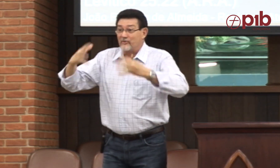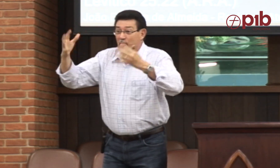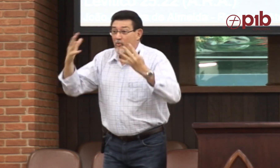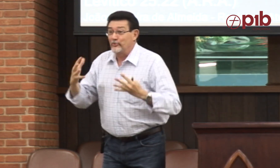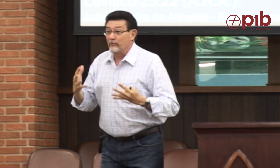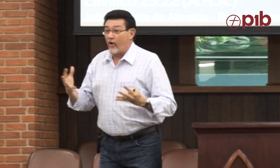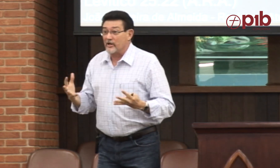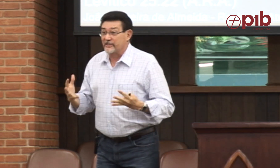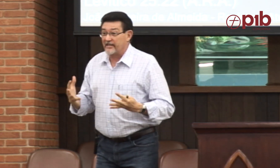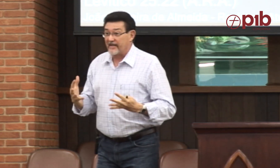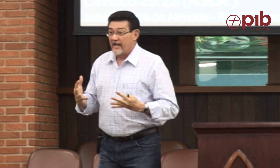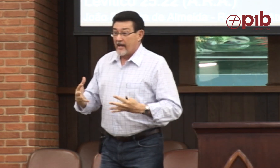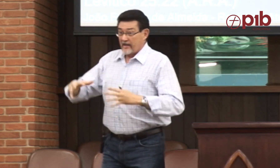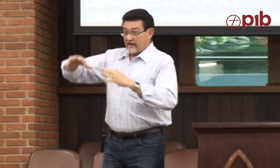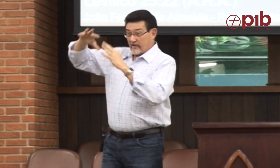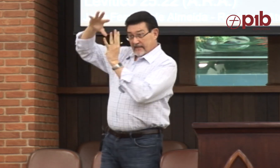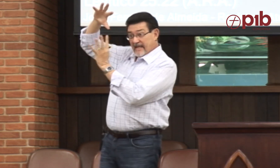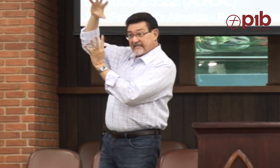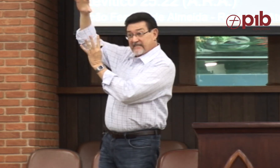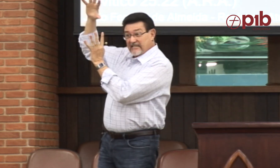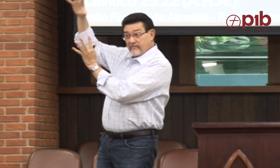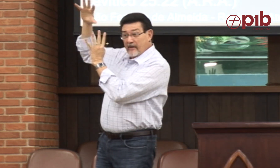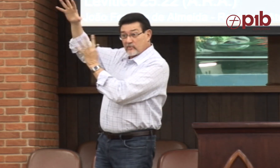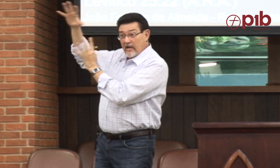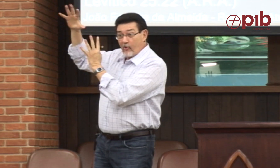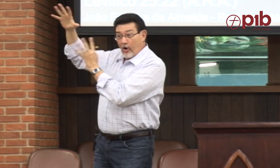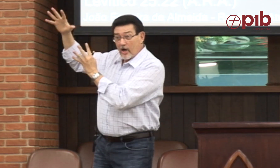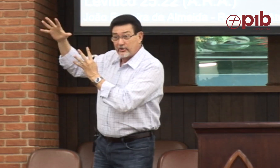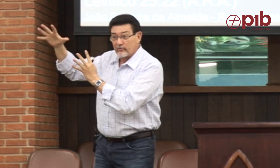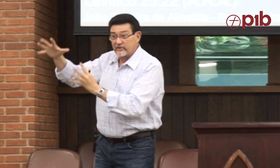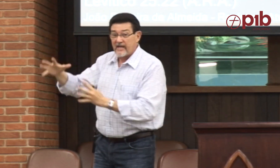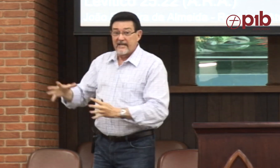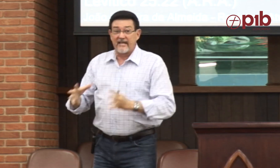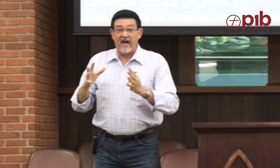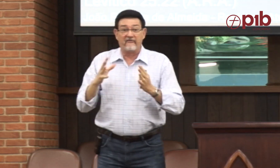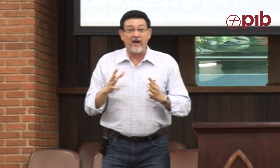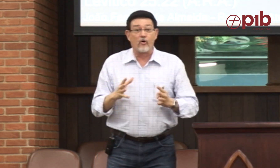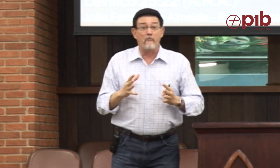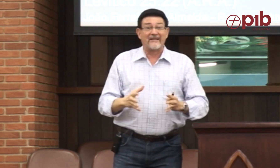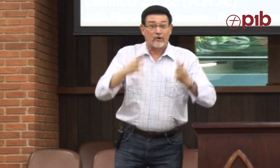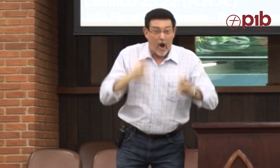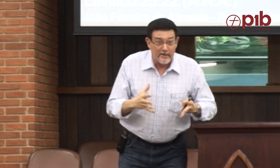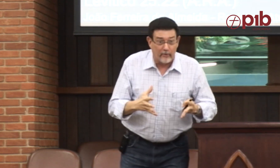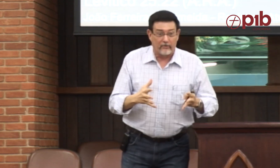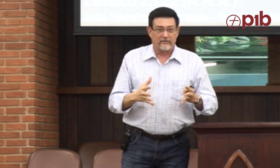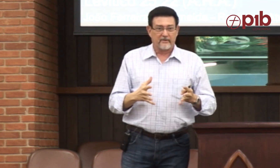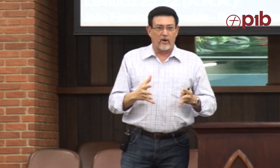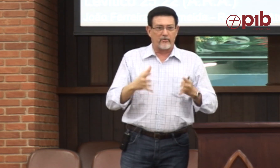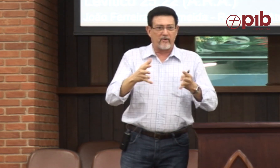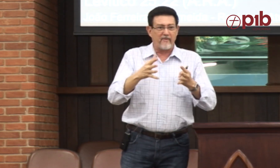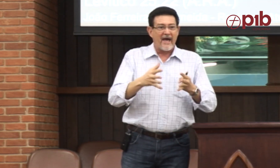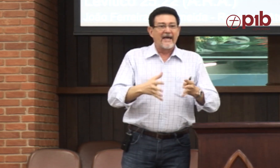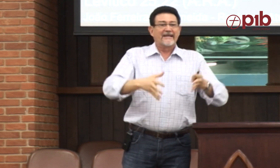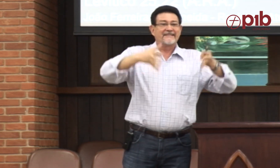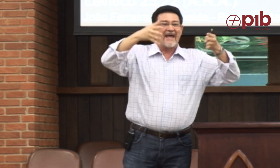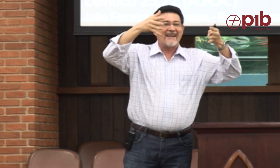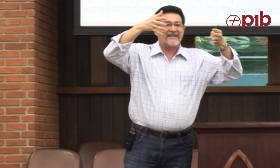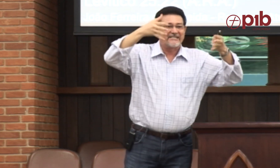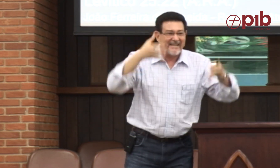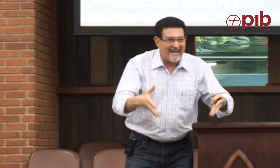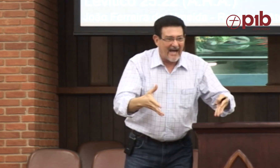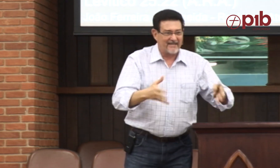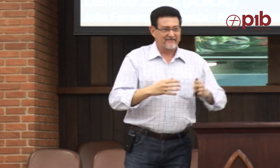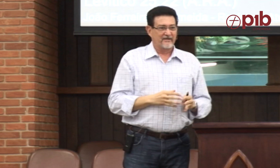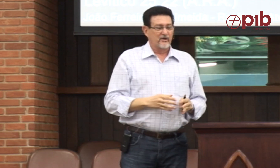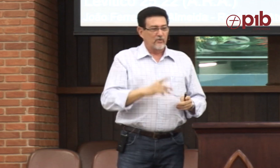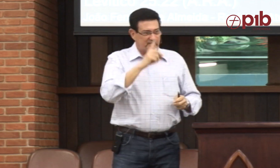a questão do mundo hoje nessas aspectos ecológicos tem a ver com petróleo é um problema da